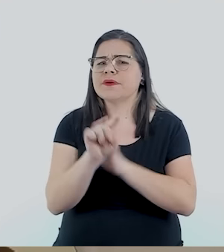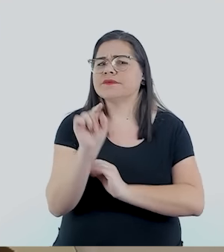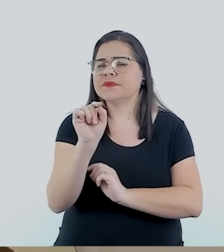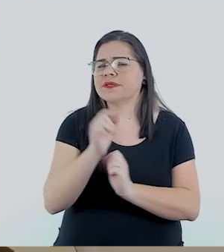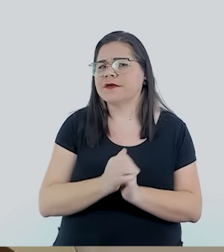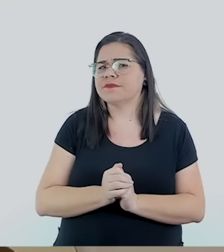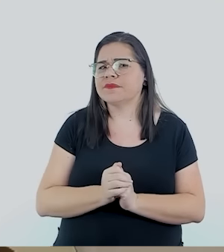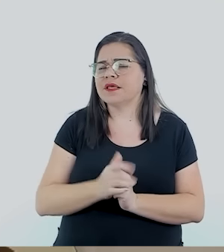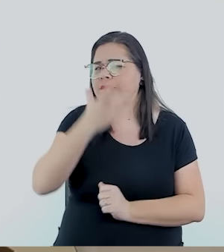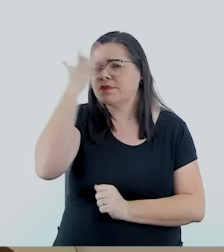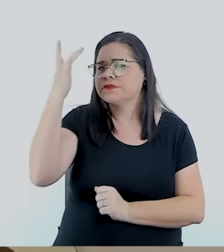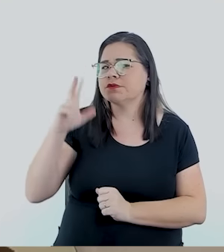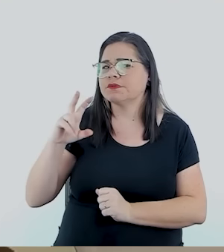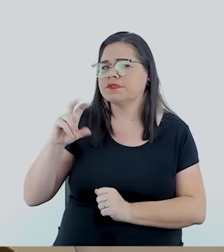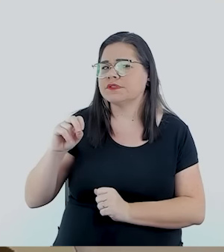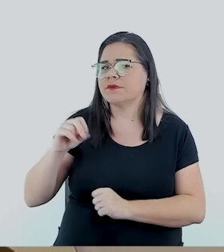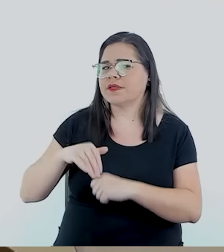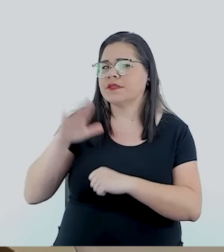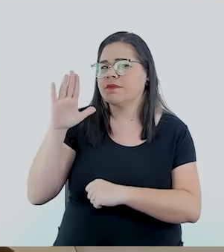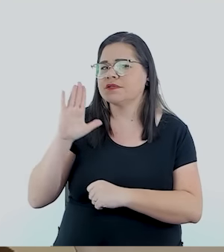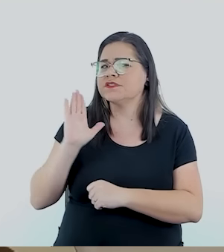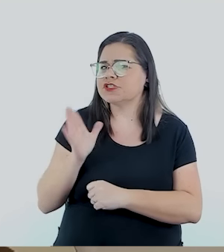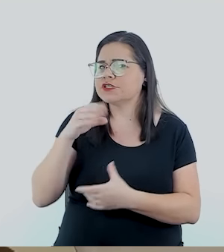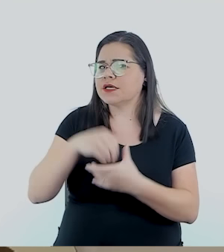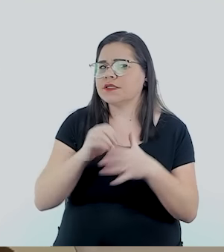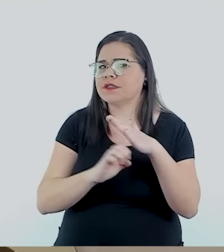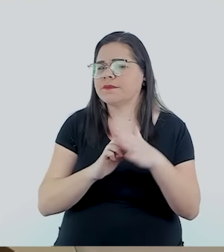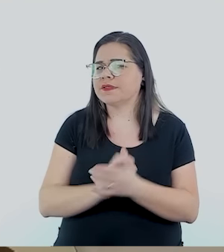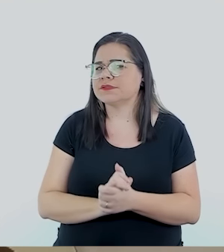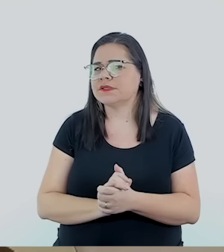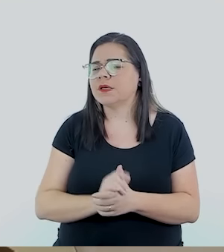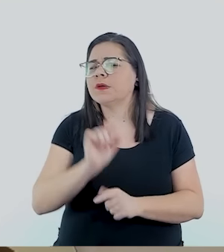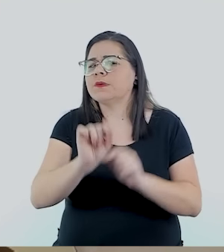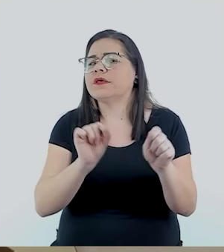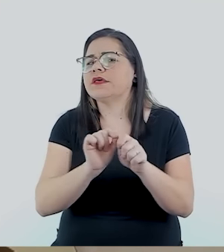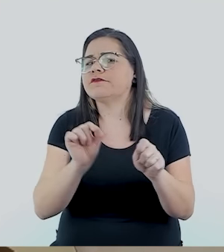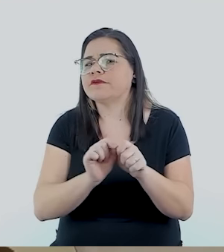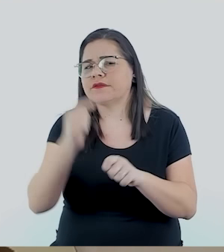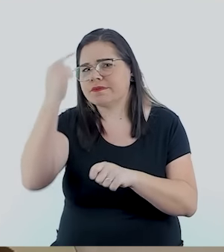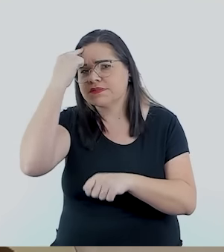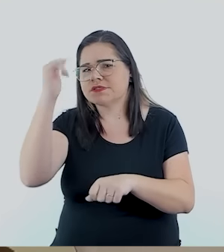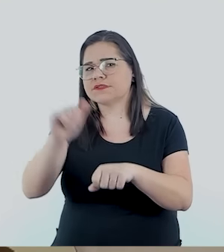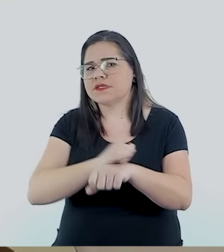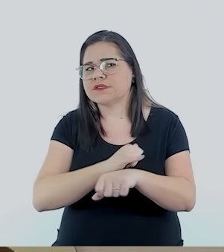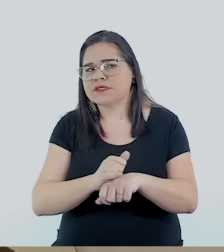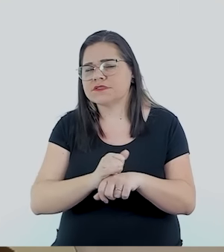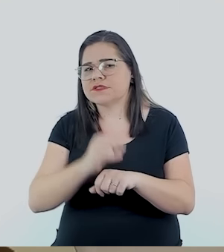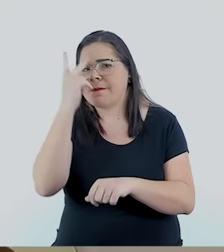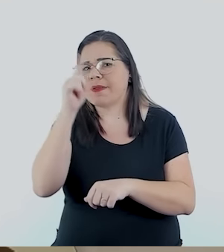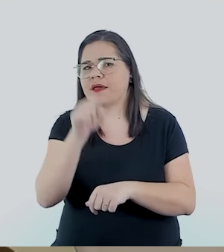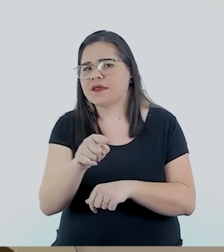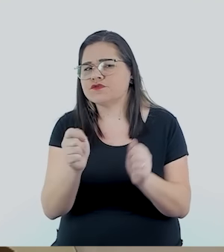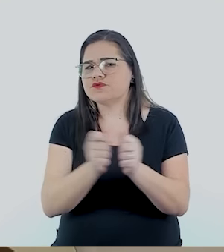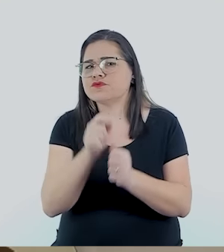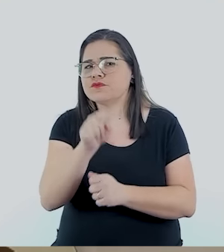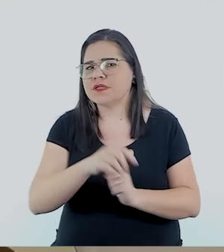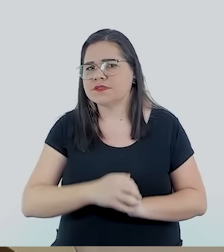esses 50 mais que já estão dentro da Corporação O que é feito pensado por eles para eles e com